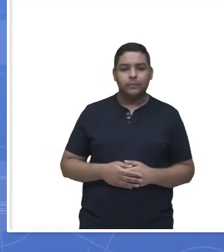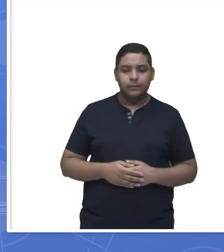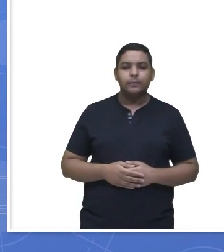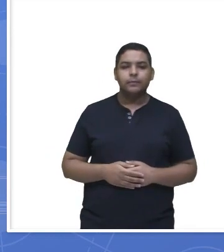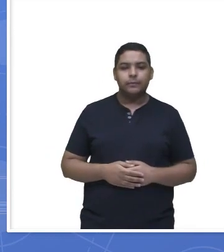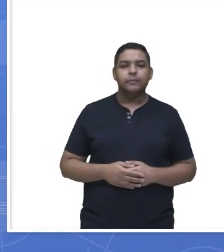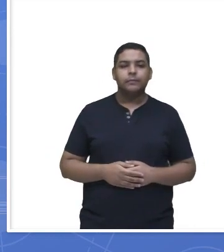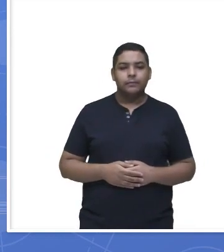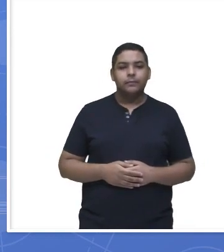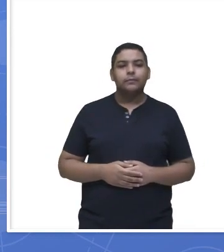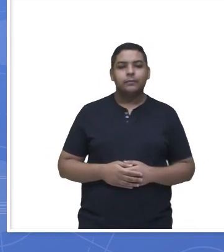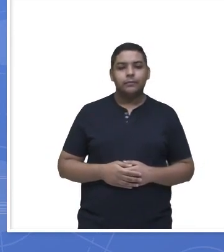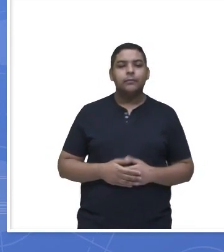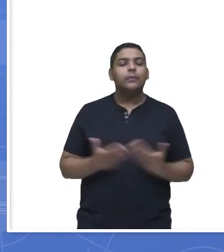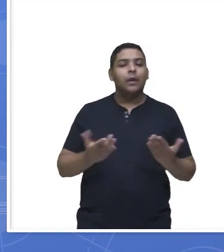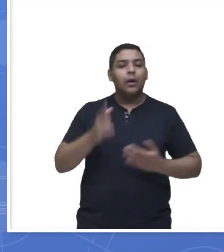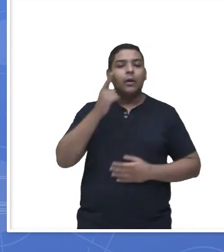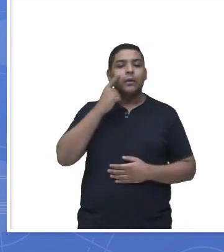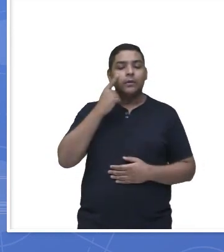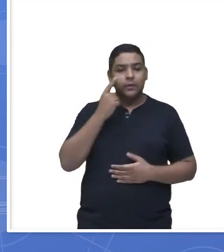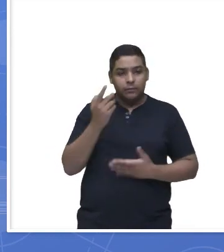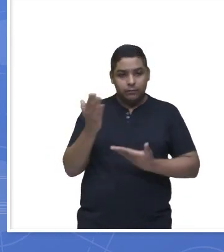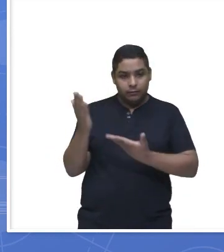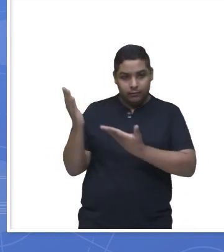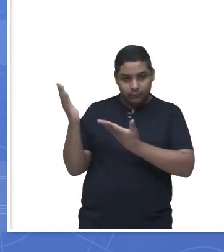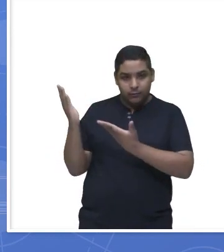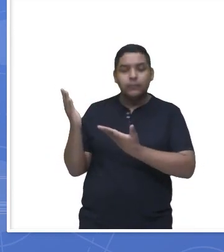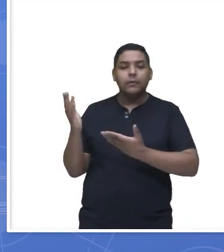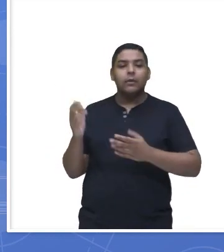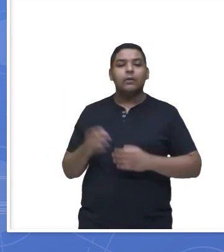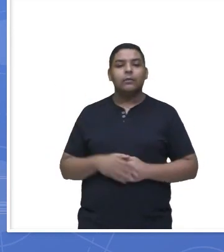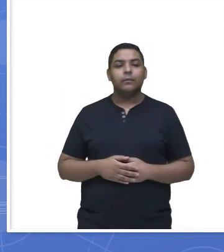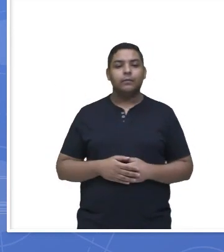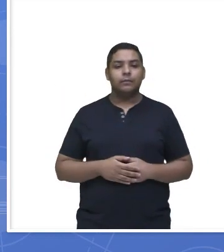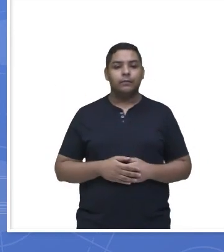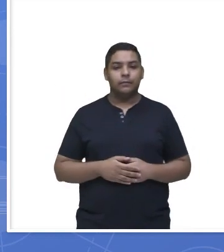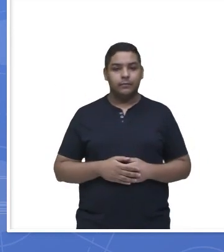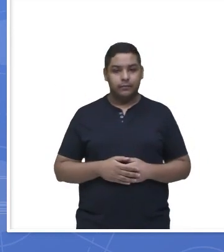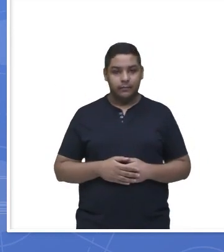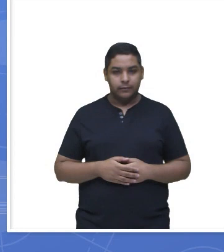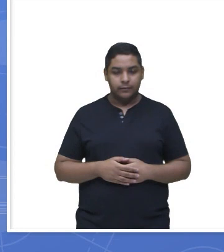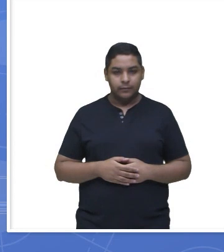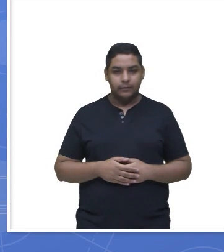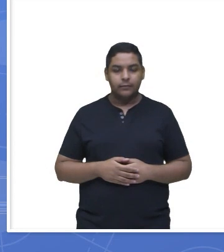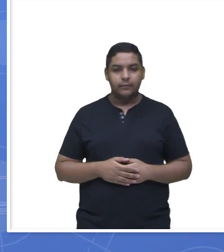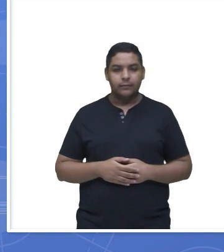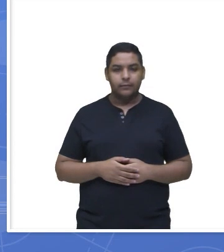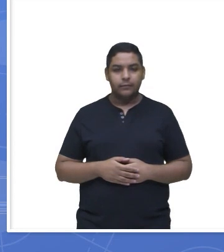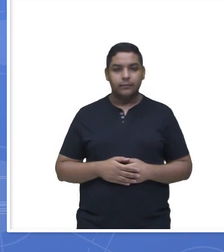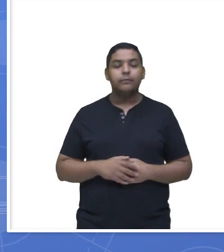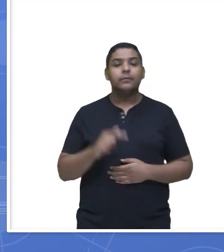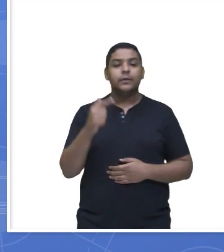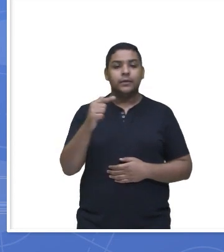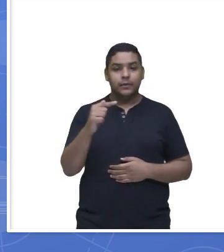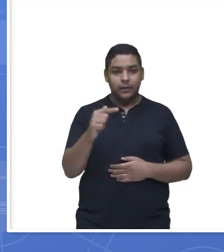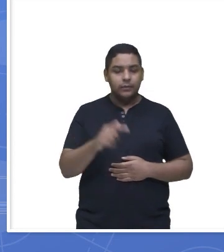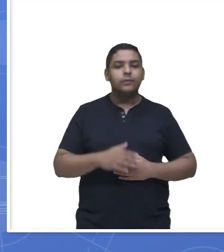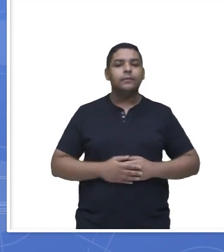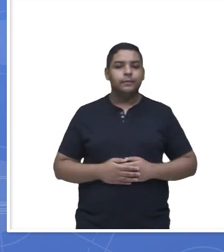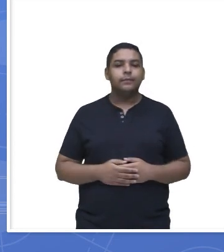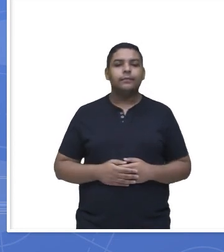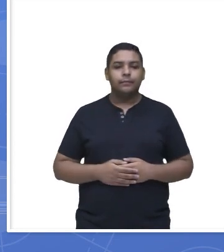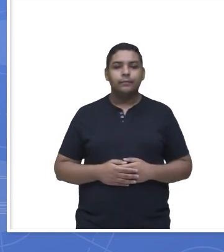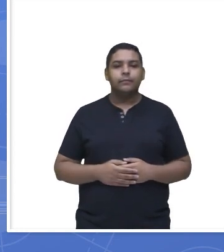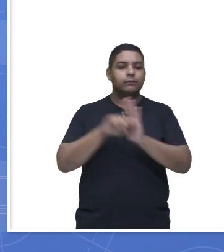gente vai chamar agora a nossa questão número 8 para fazer a leitura dela. Então, a questão 7. A questão 7,